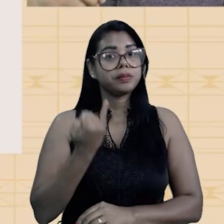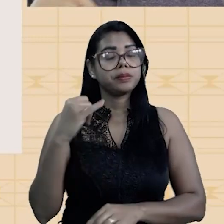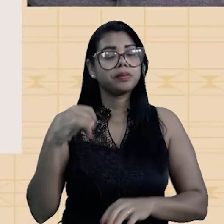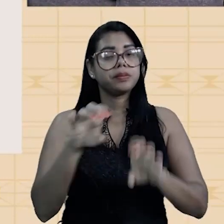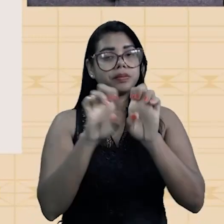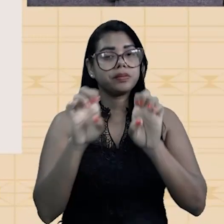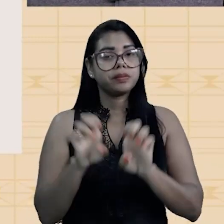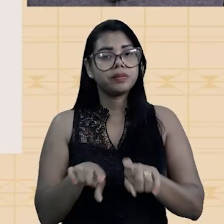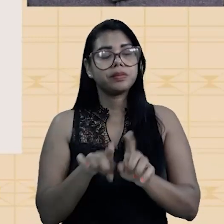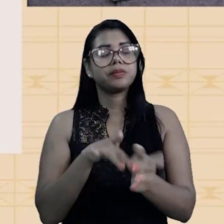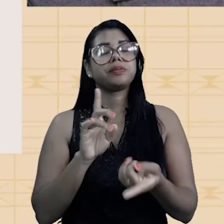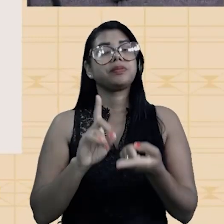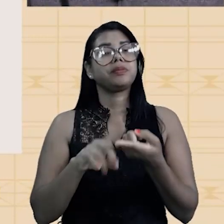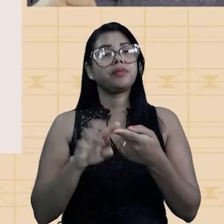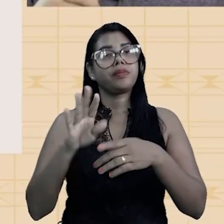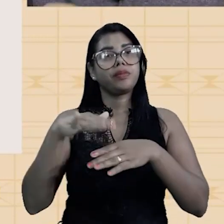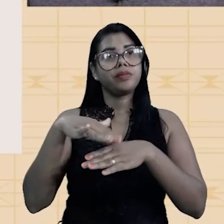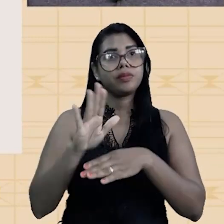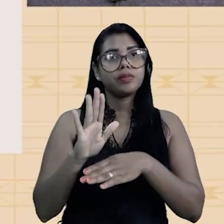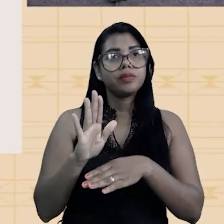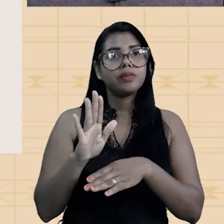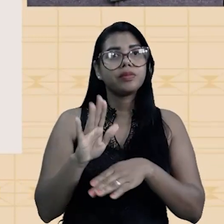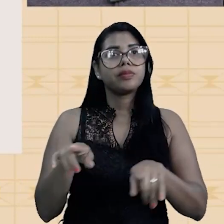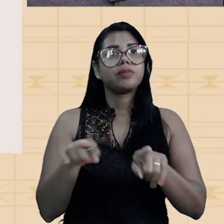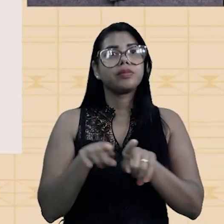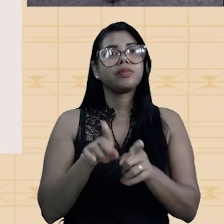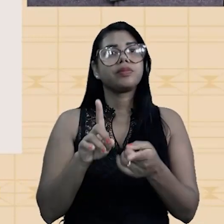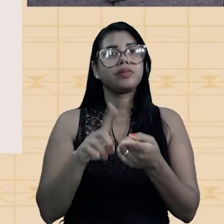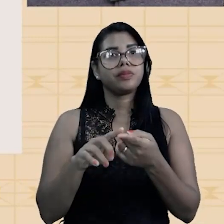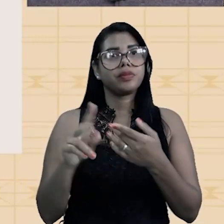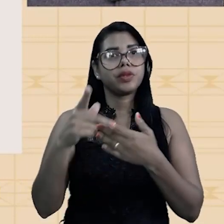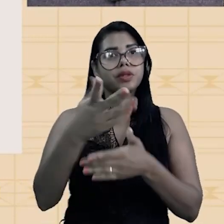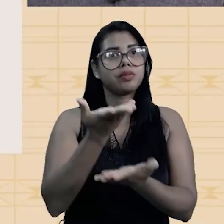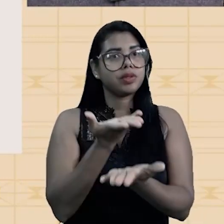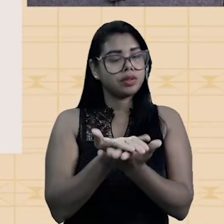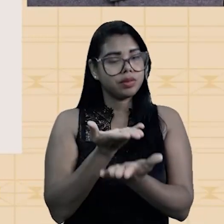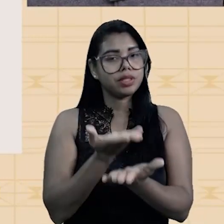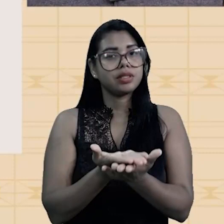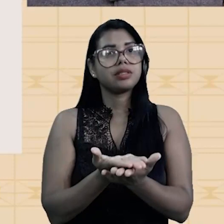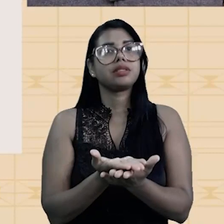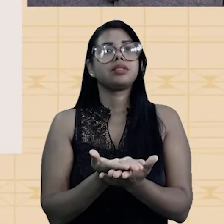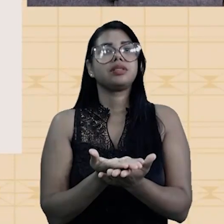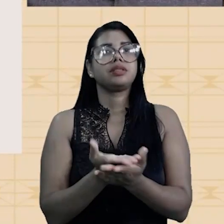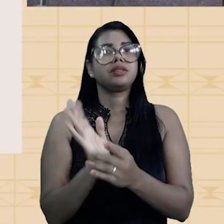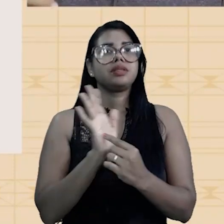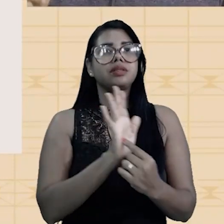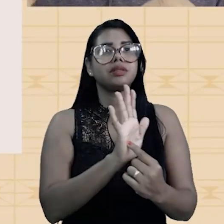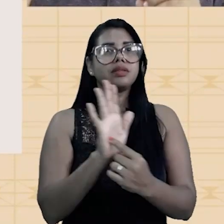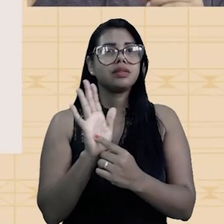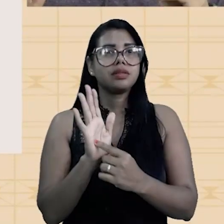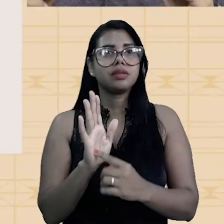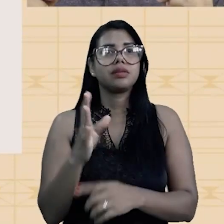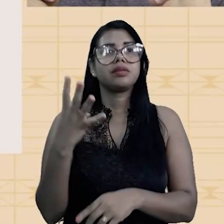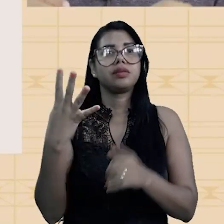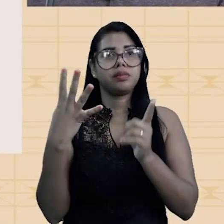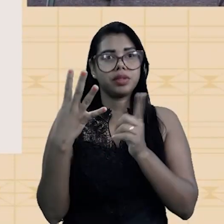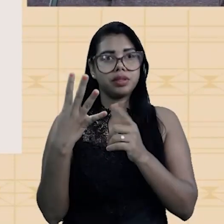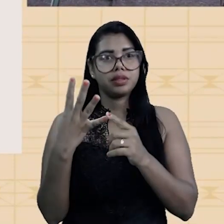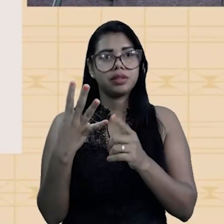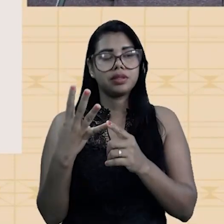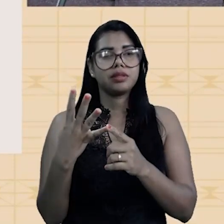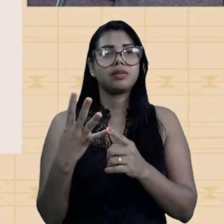gente vai falar mais nas próximas aulas aí sobre a competência 4, que é a coesão textual. E aí eu vou montar